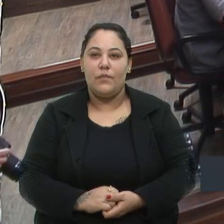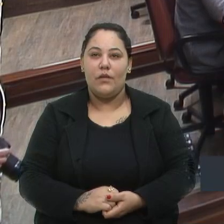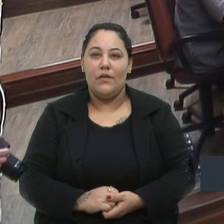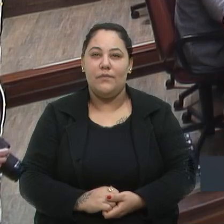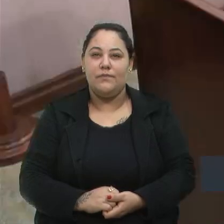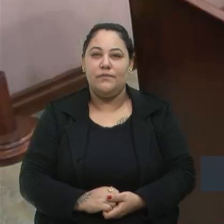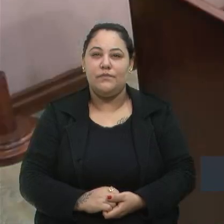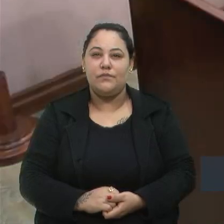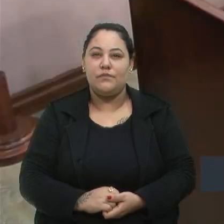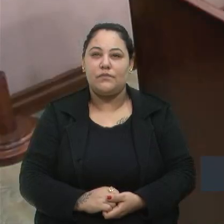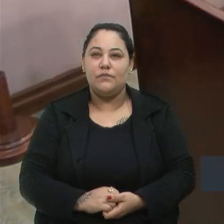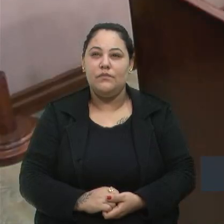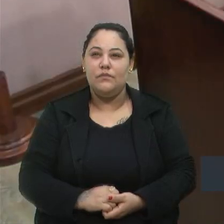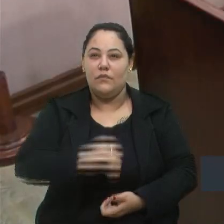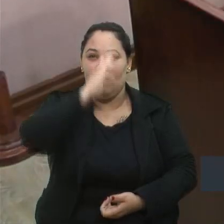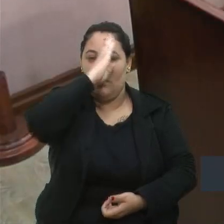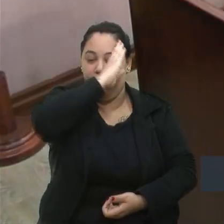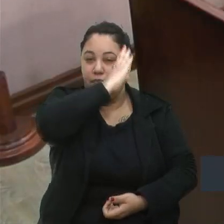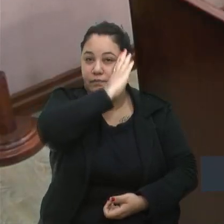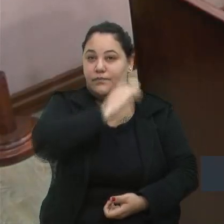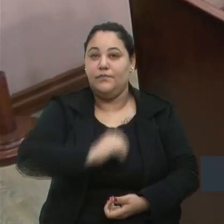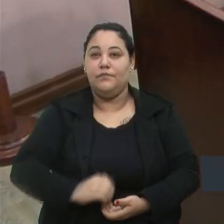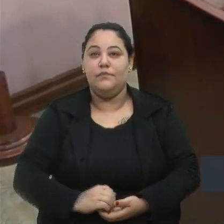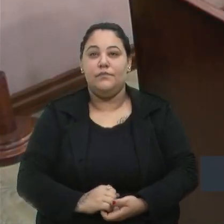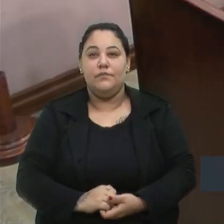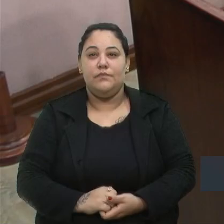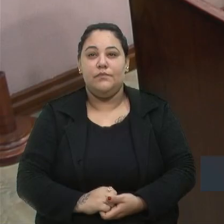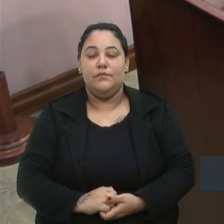Perdão, primeiro Bressan.